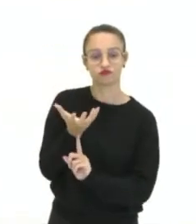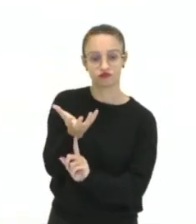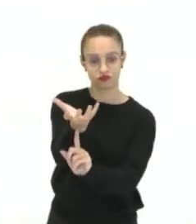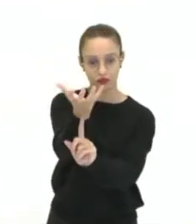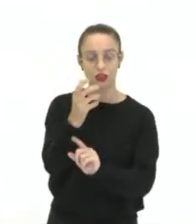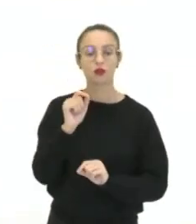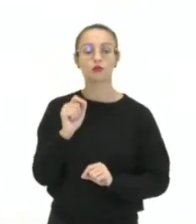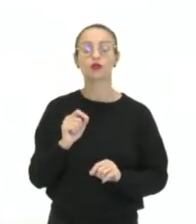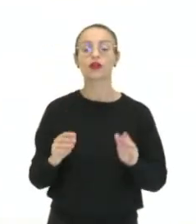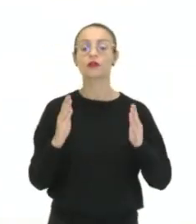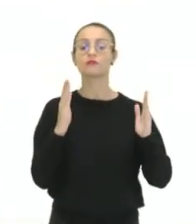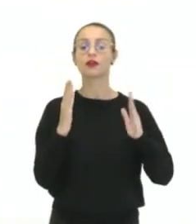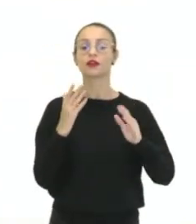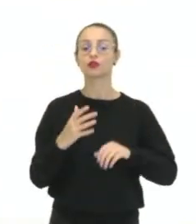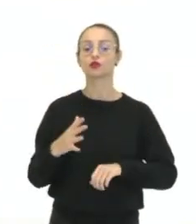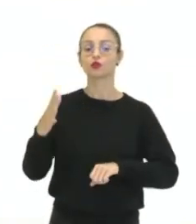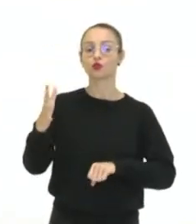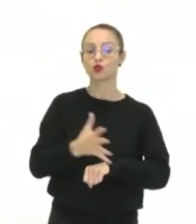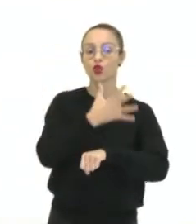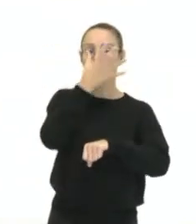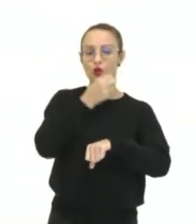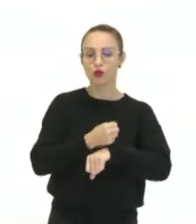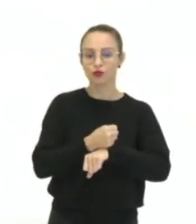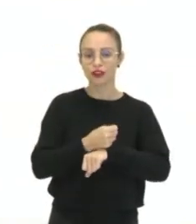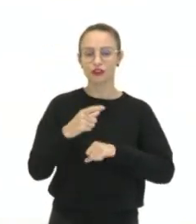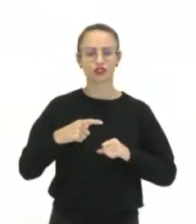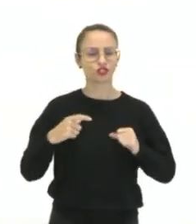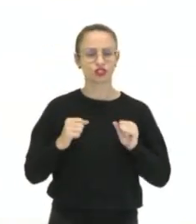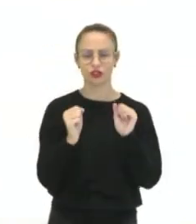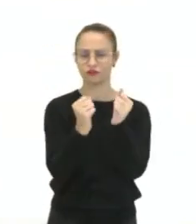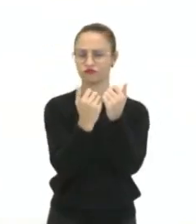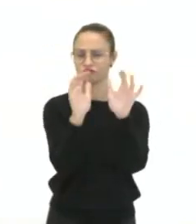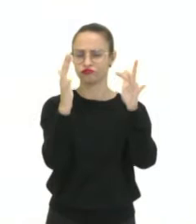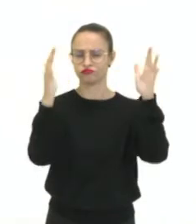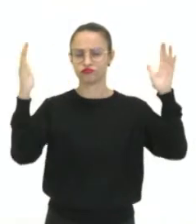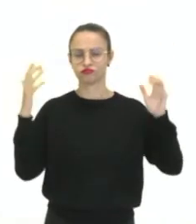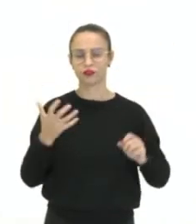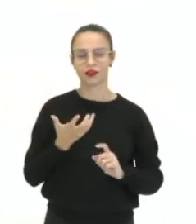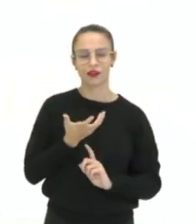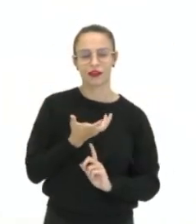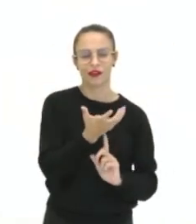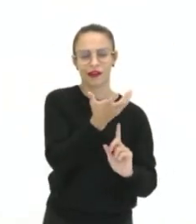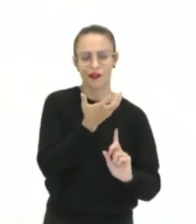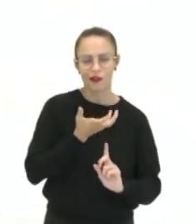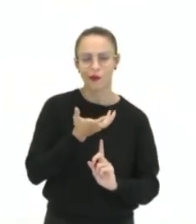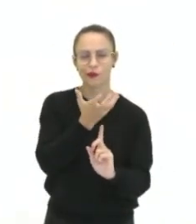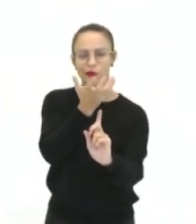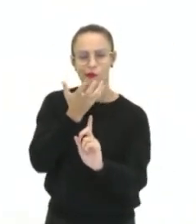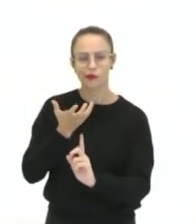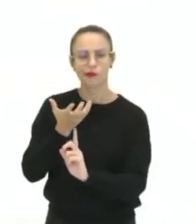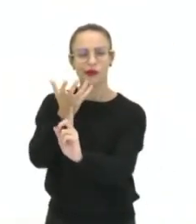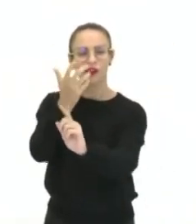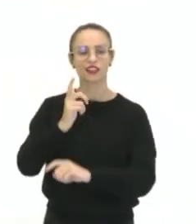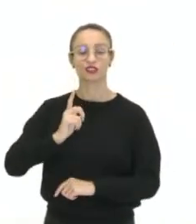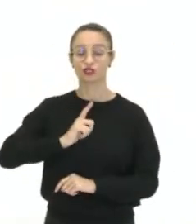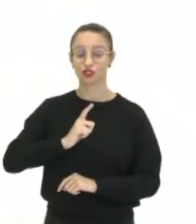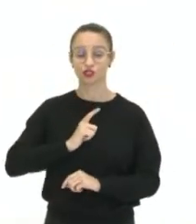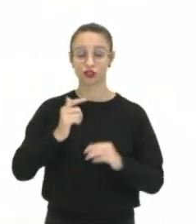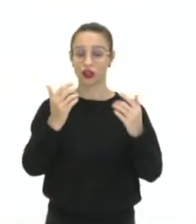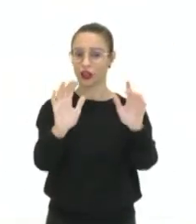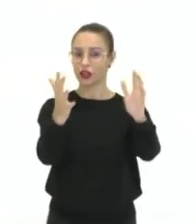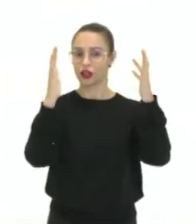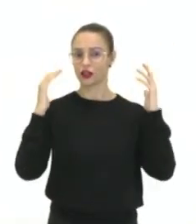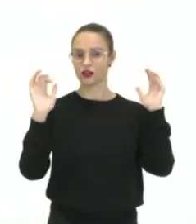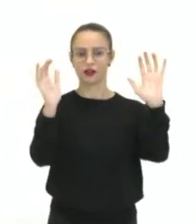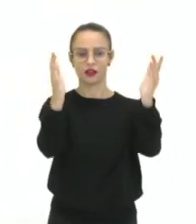período colonial, a região era coberta de mata de araucária. Tinha uma floresta de pinheiros ocupando boa